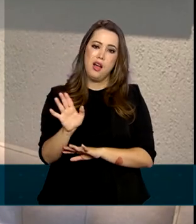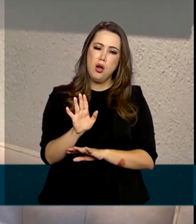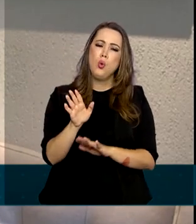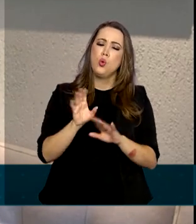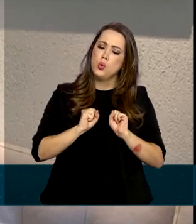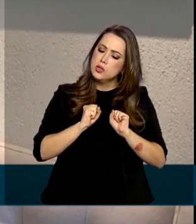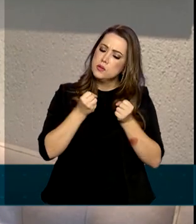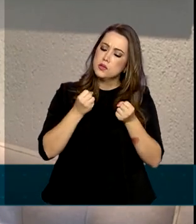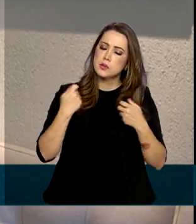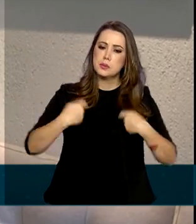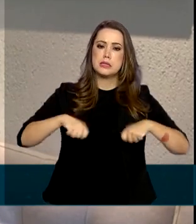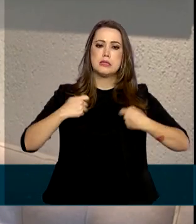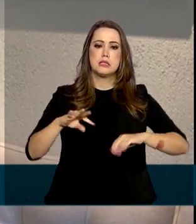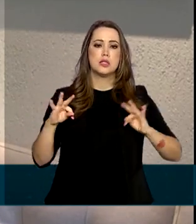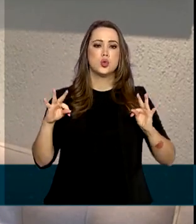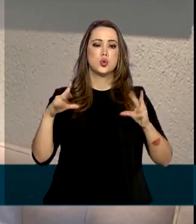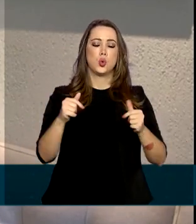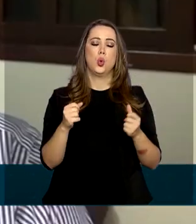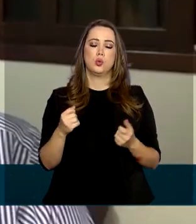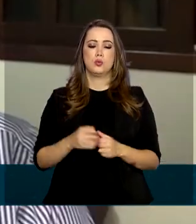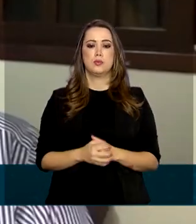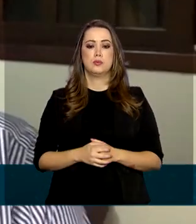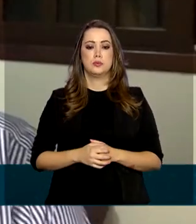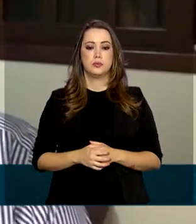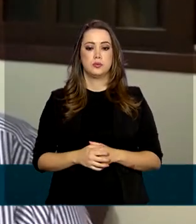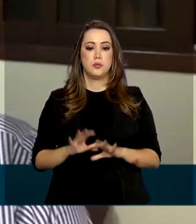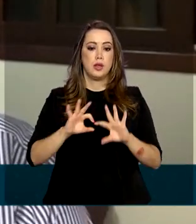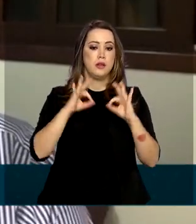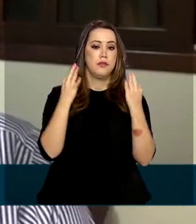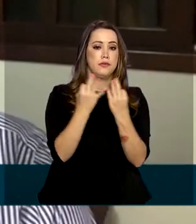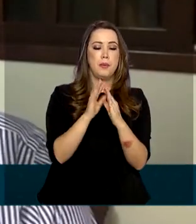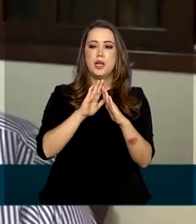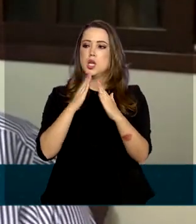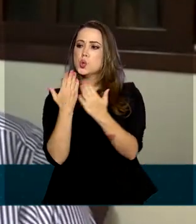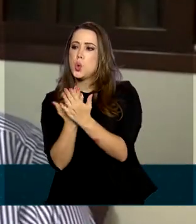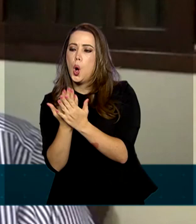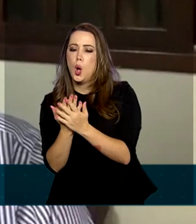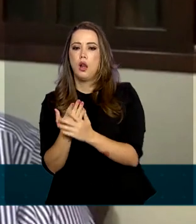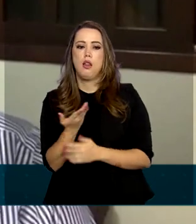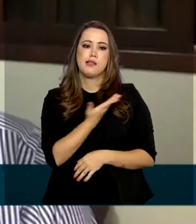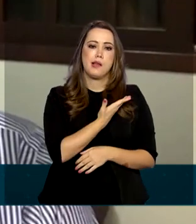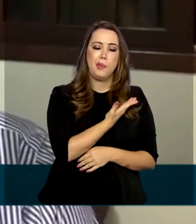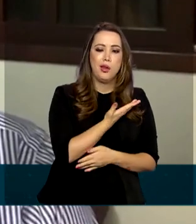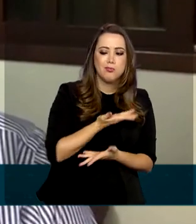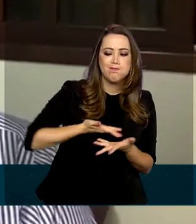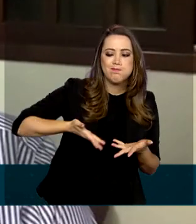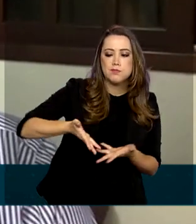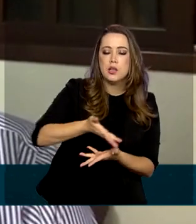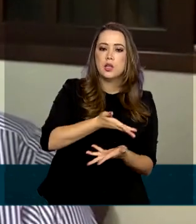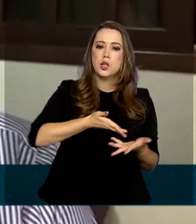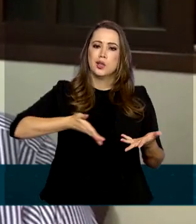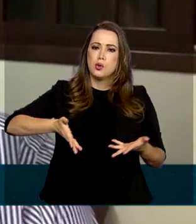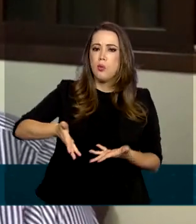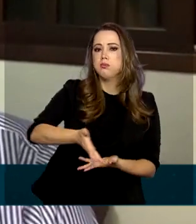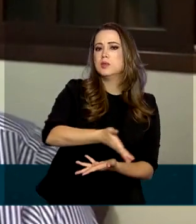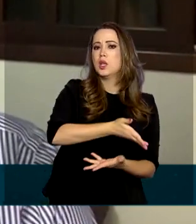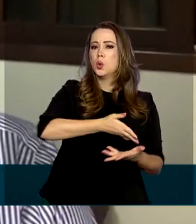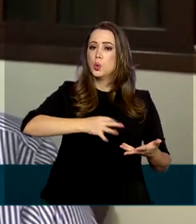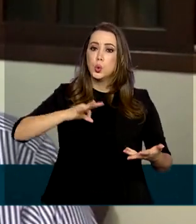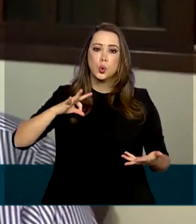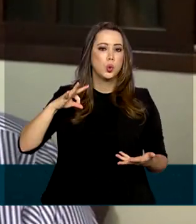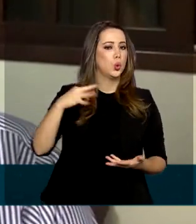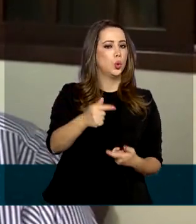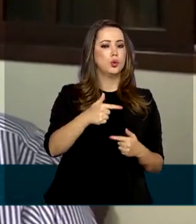o esforço deve ser conjunto. Família, escola, amigos, envolvendo todos no